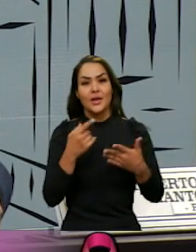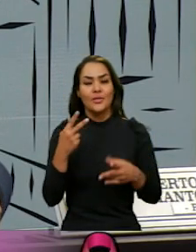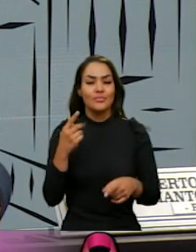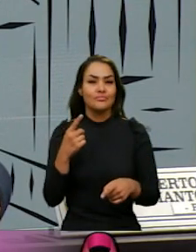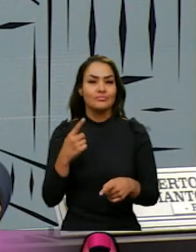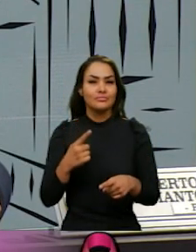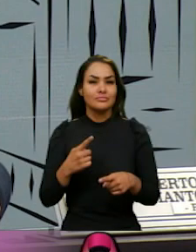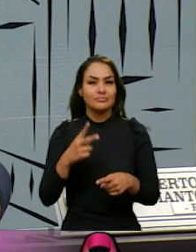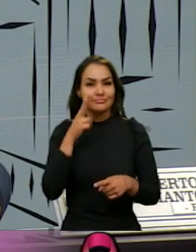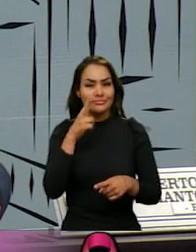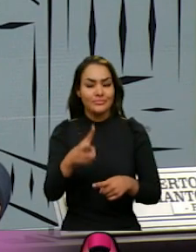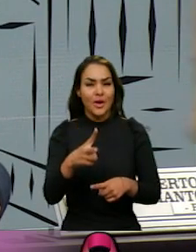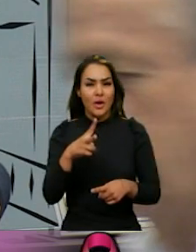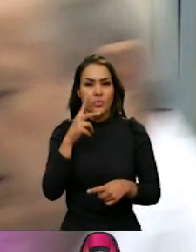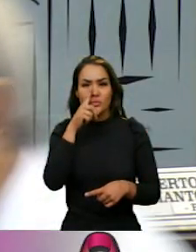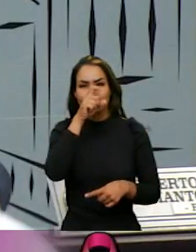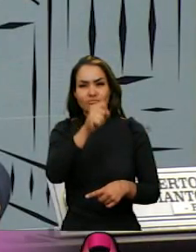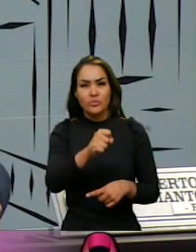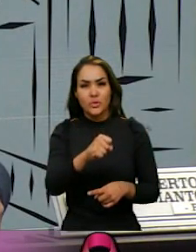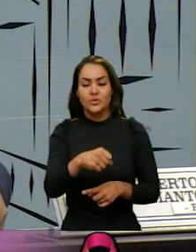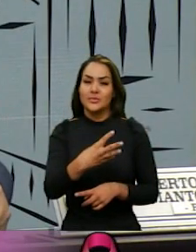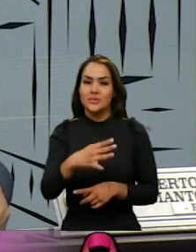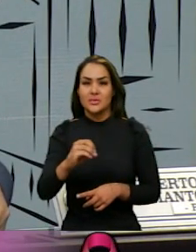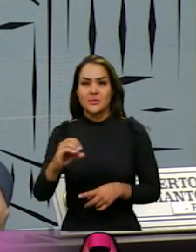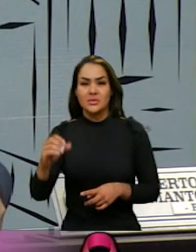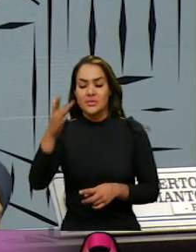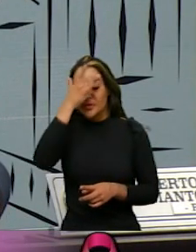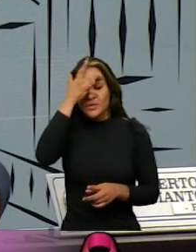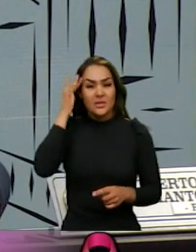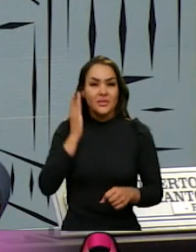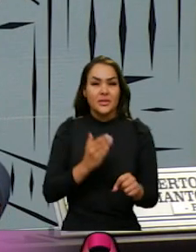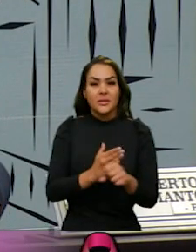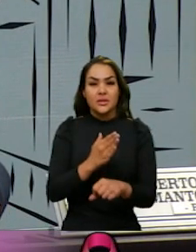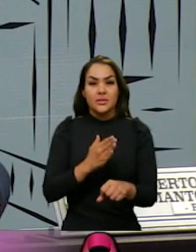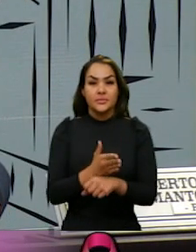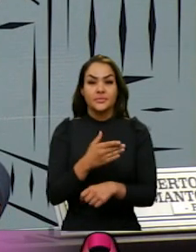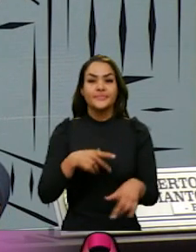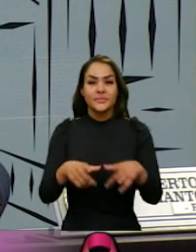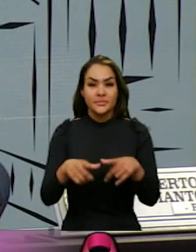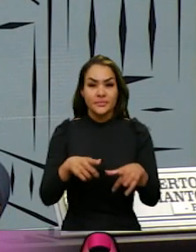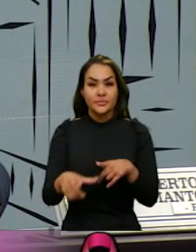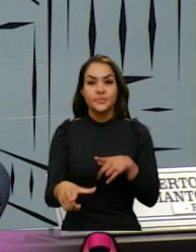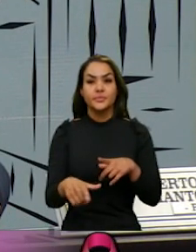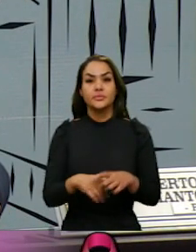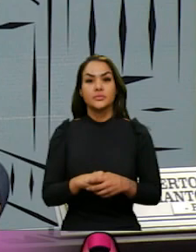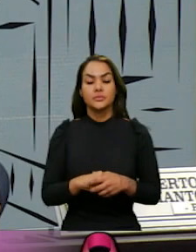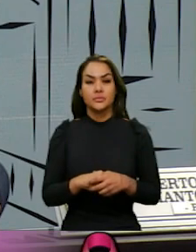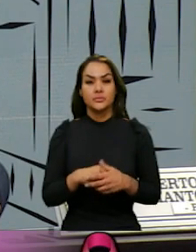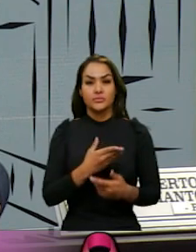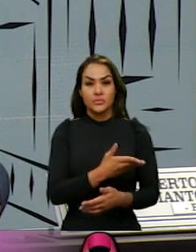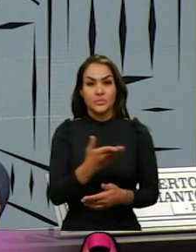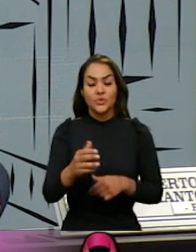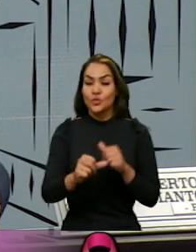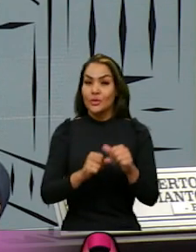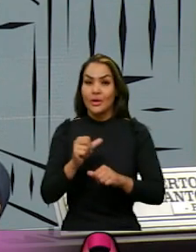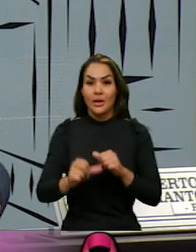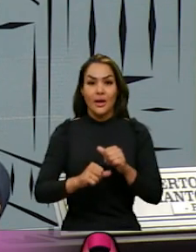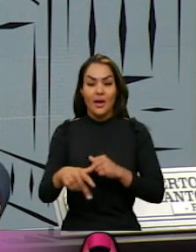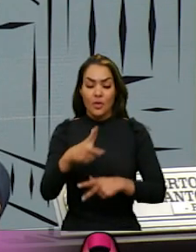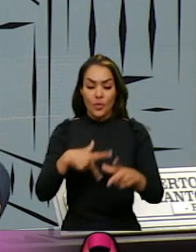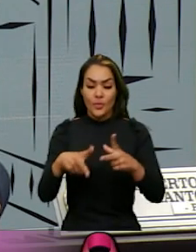400 pessoas, o trabalho que dá. E o ato mais bonito, vocês trocarem o presente, né,